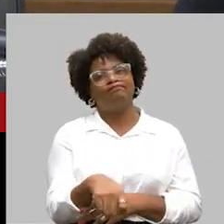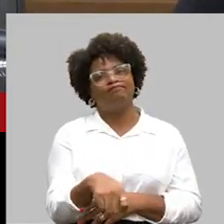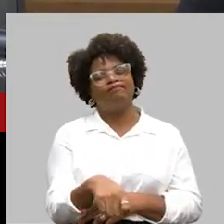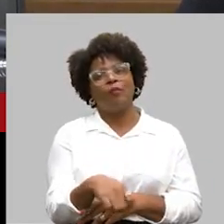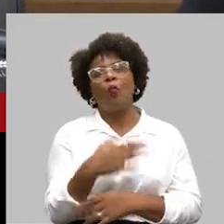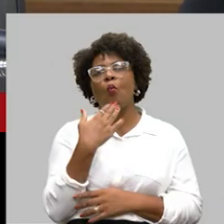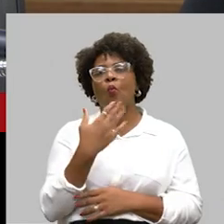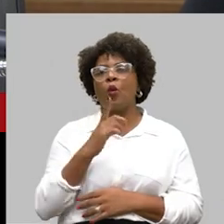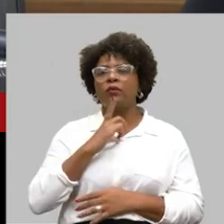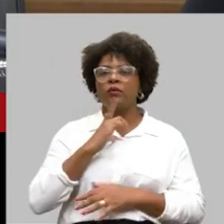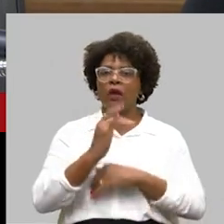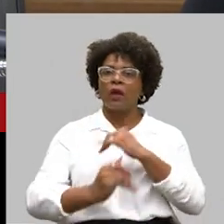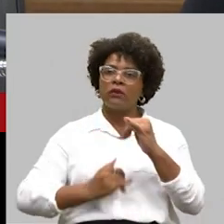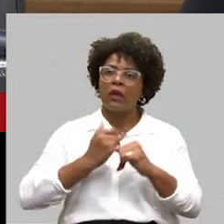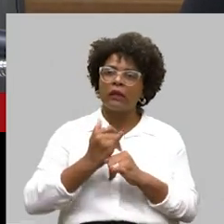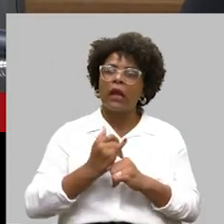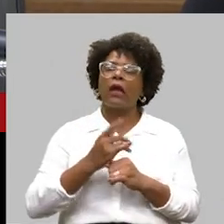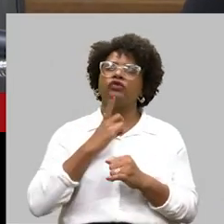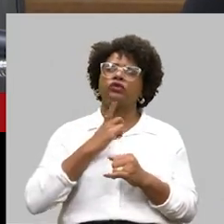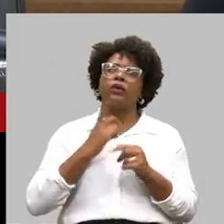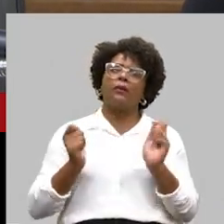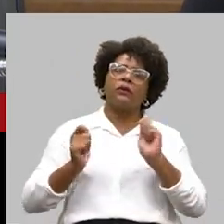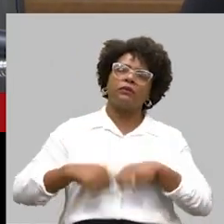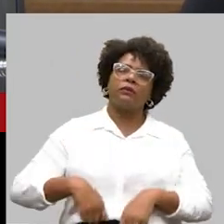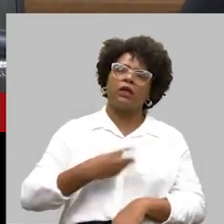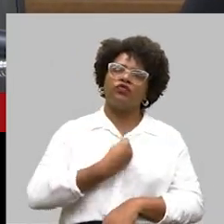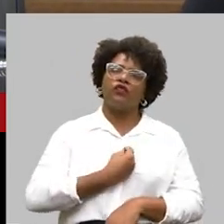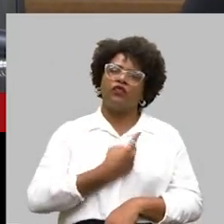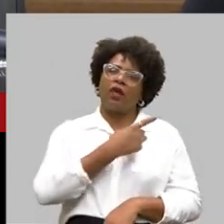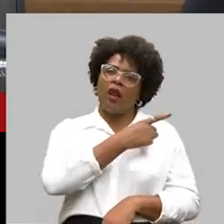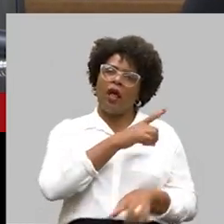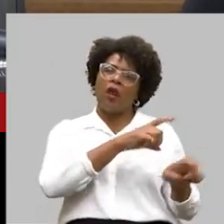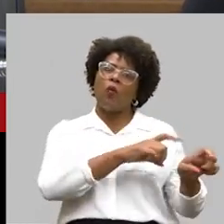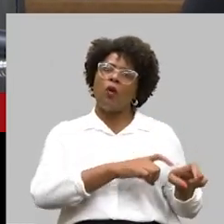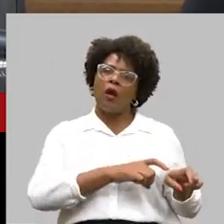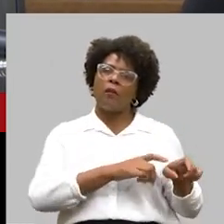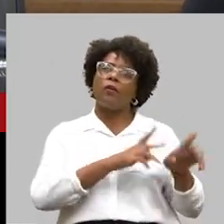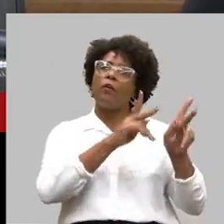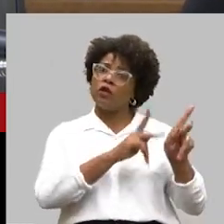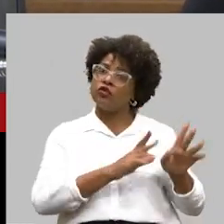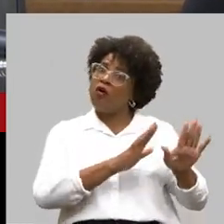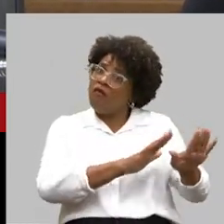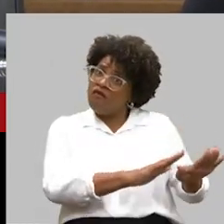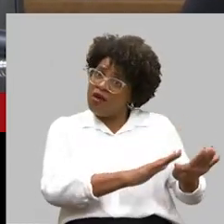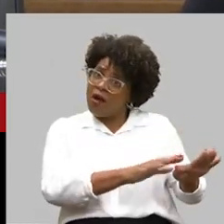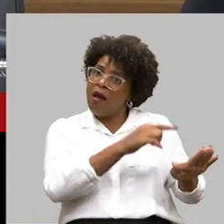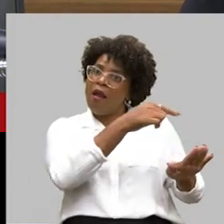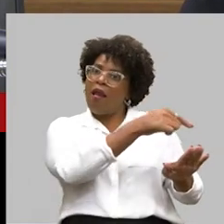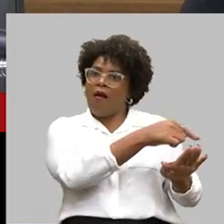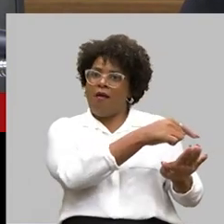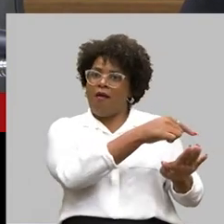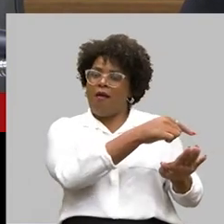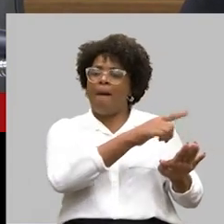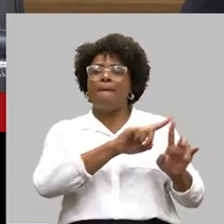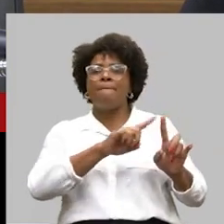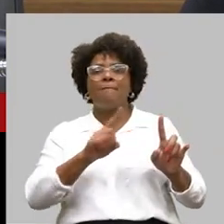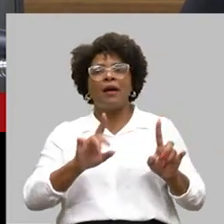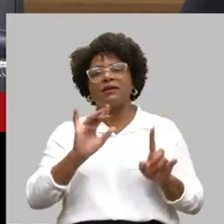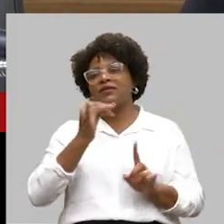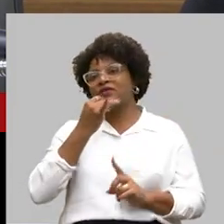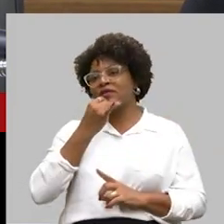condições para viver no campo chega as pessoas querem continuar lá mas infelizmente nós sabemos que Muitos são